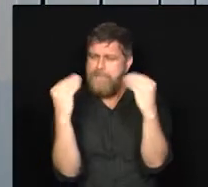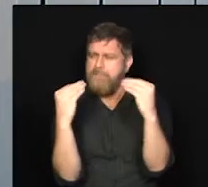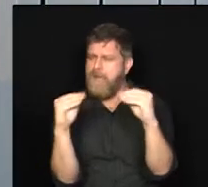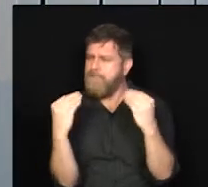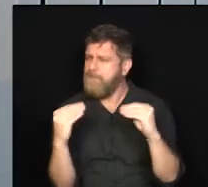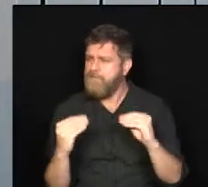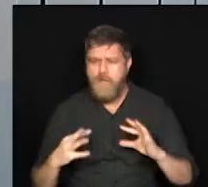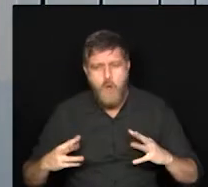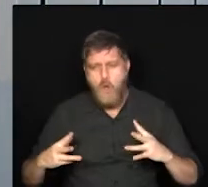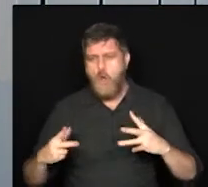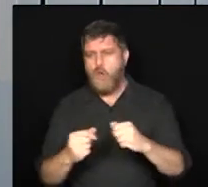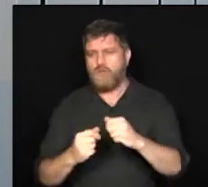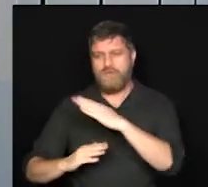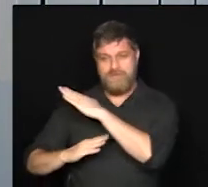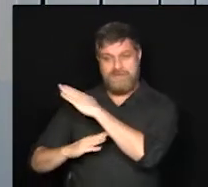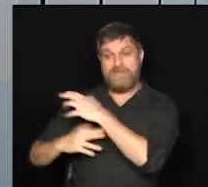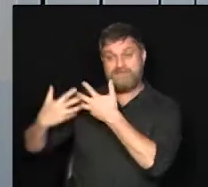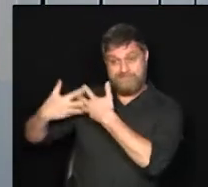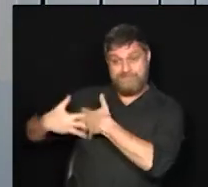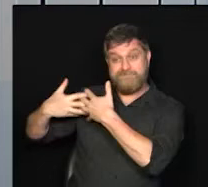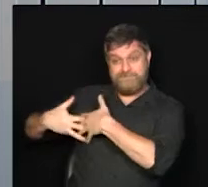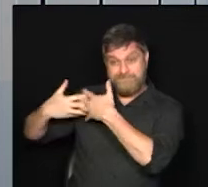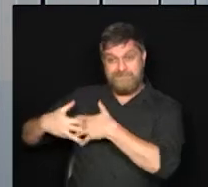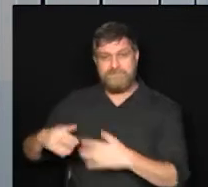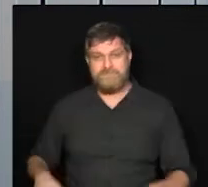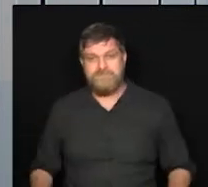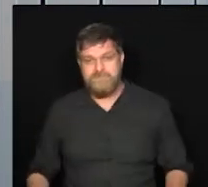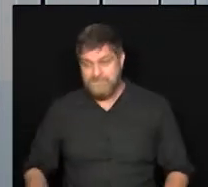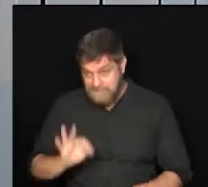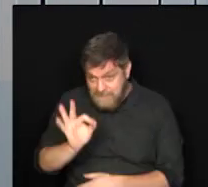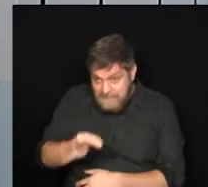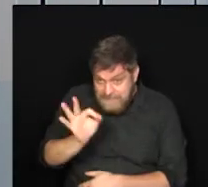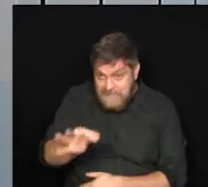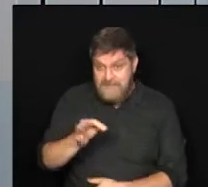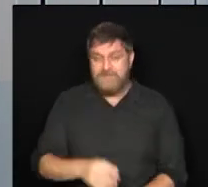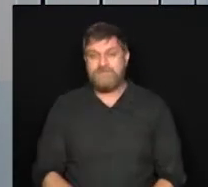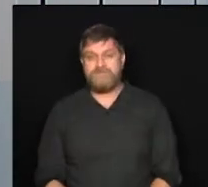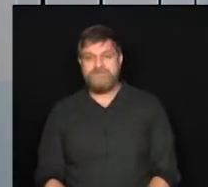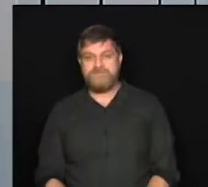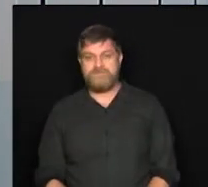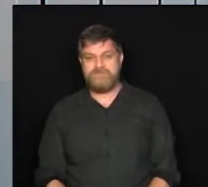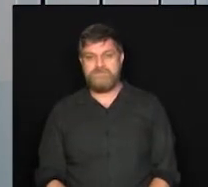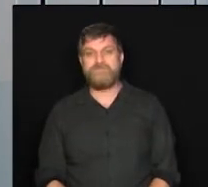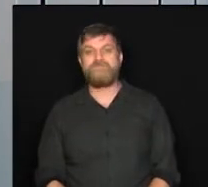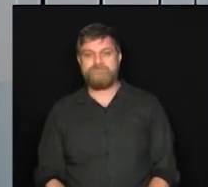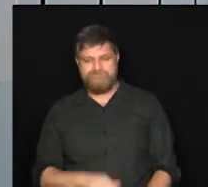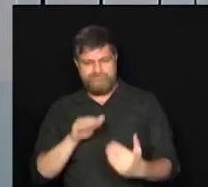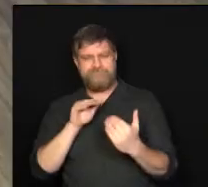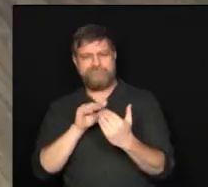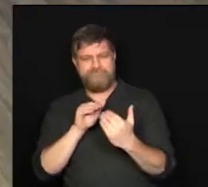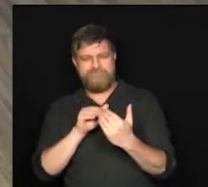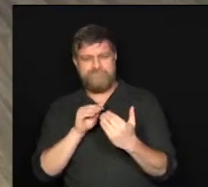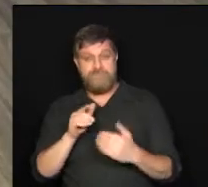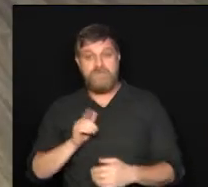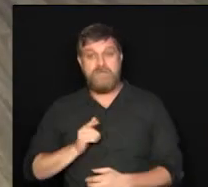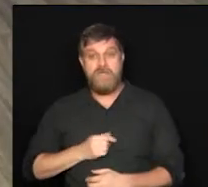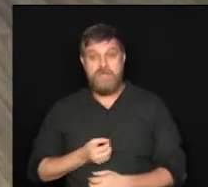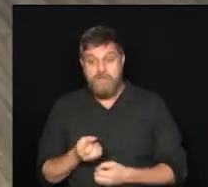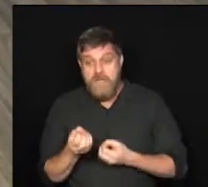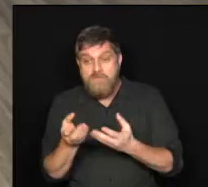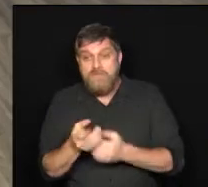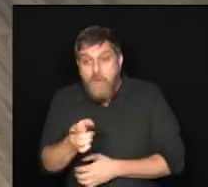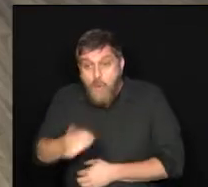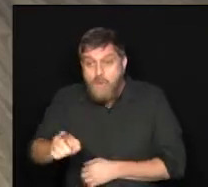informações do que acontece aqui na Câmara de Campinas. Certo, Mina? Certo, e tem uma última notícia. Também